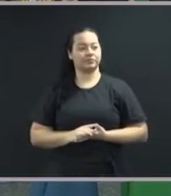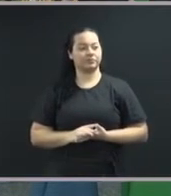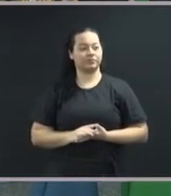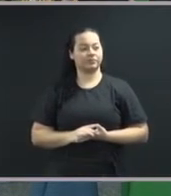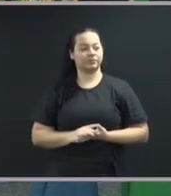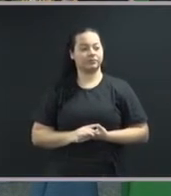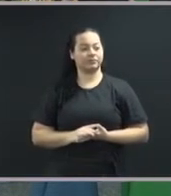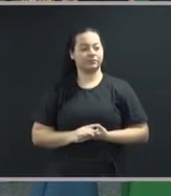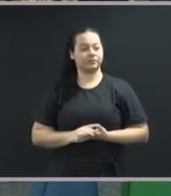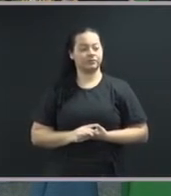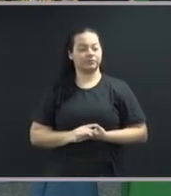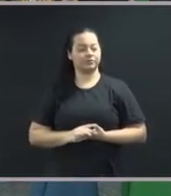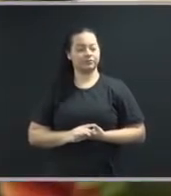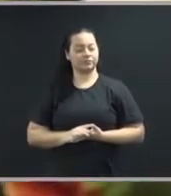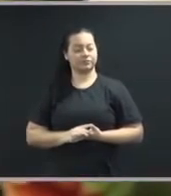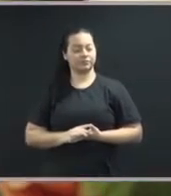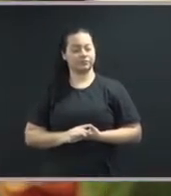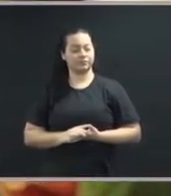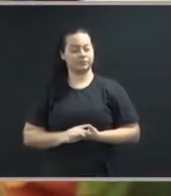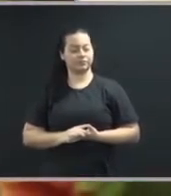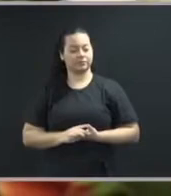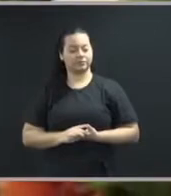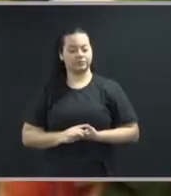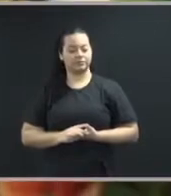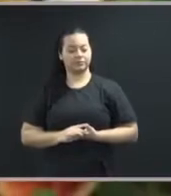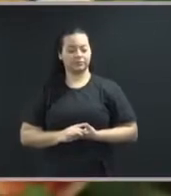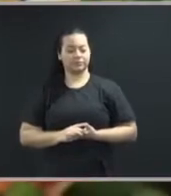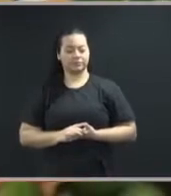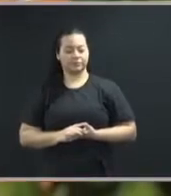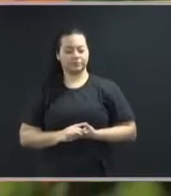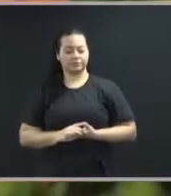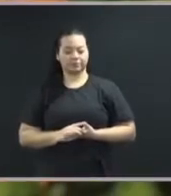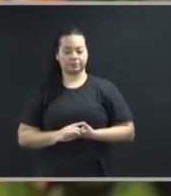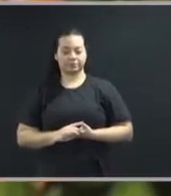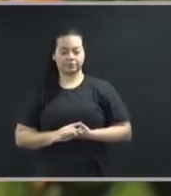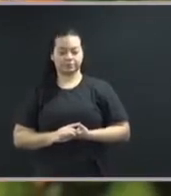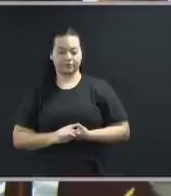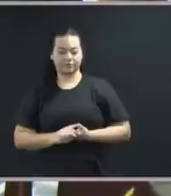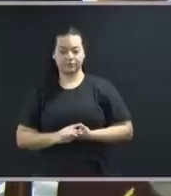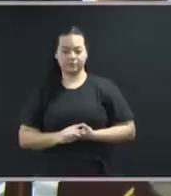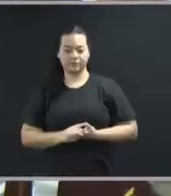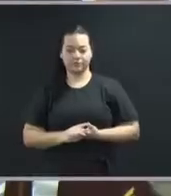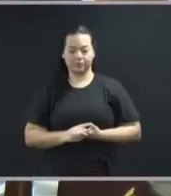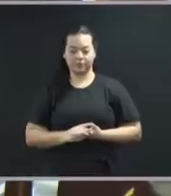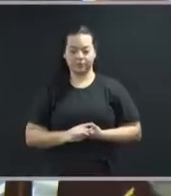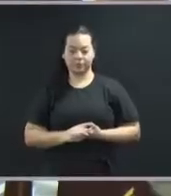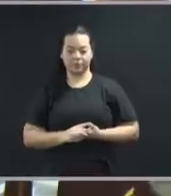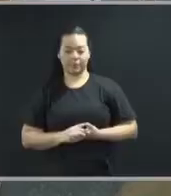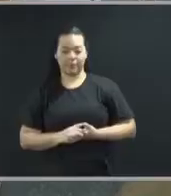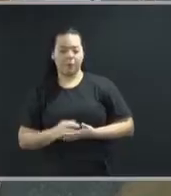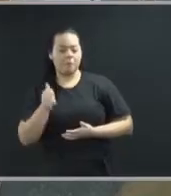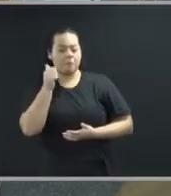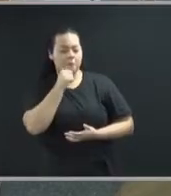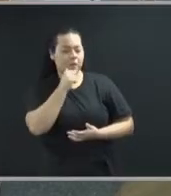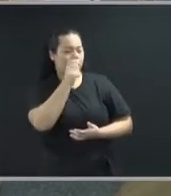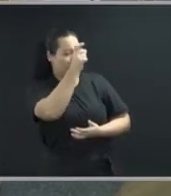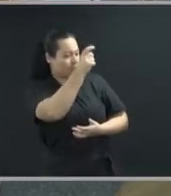eficiência. Mas para falar para um homem, para uma mulher